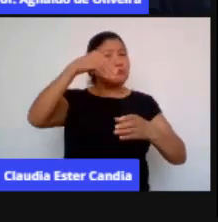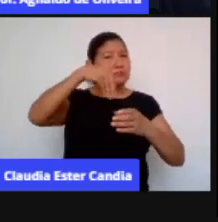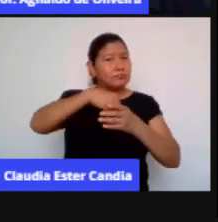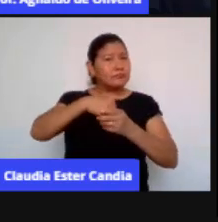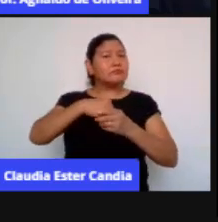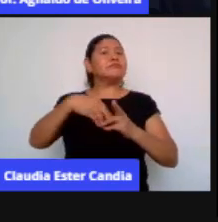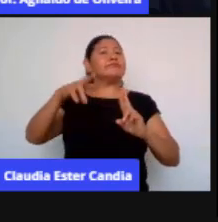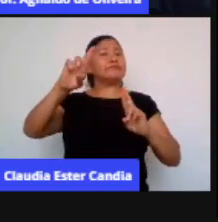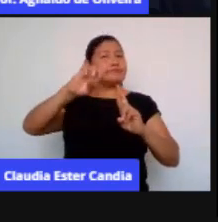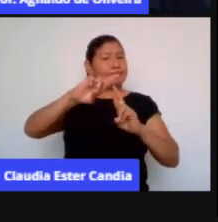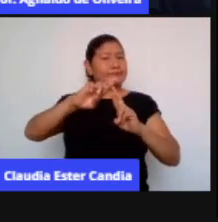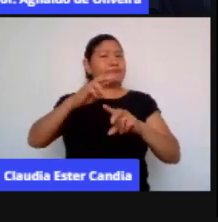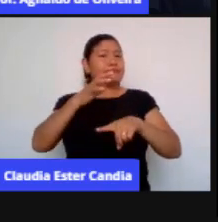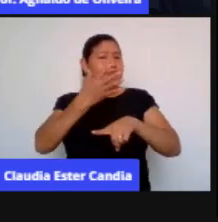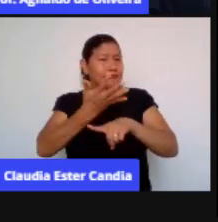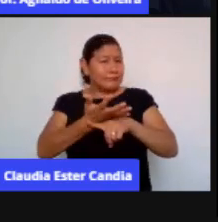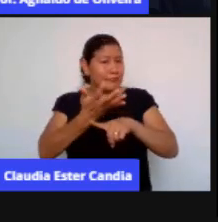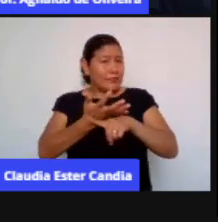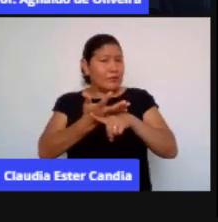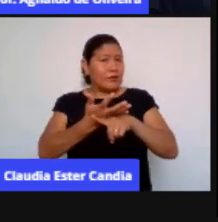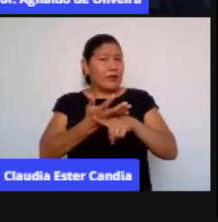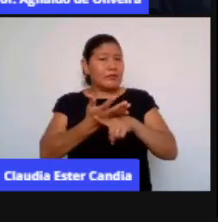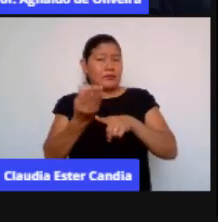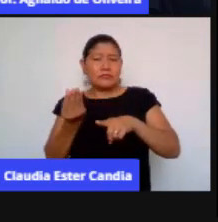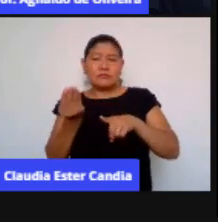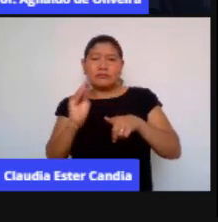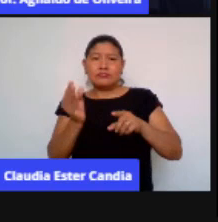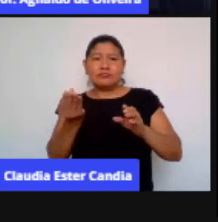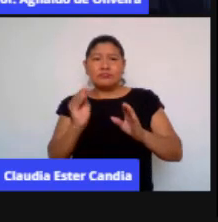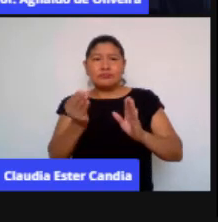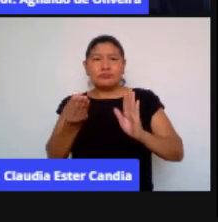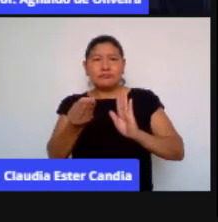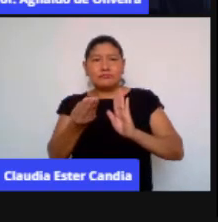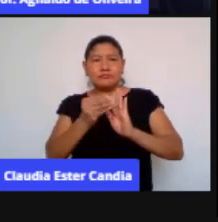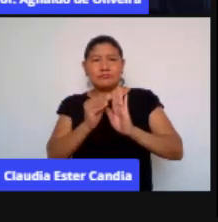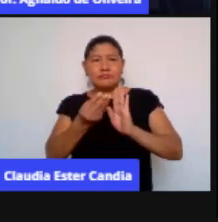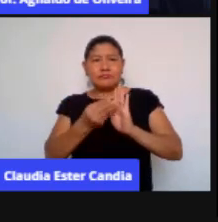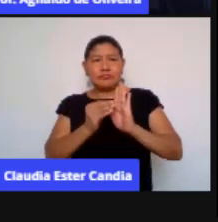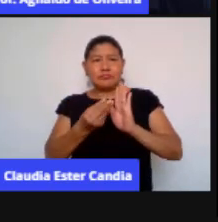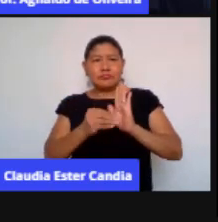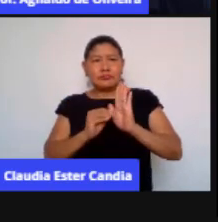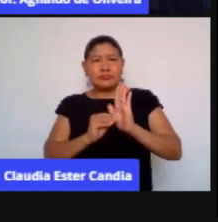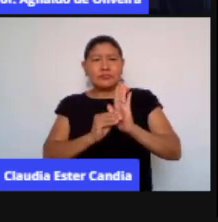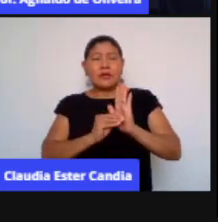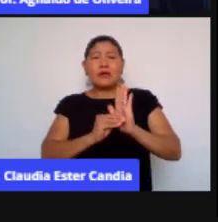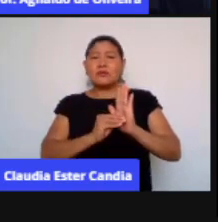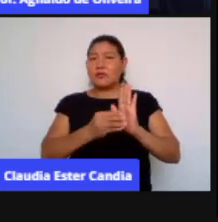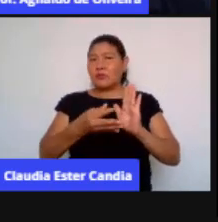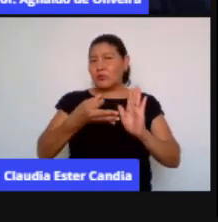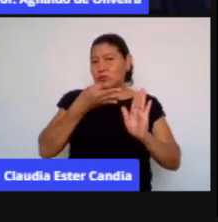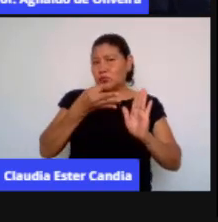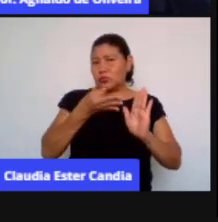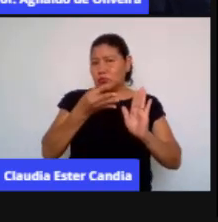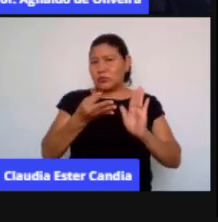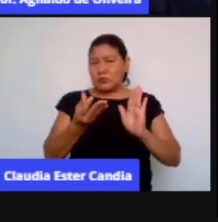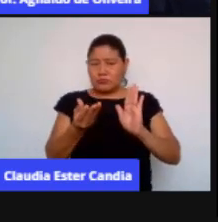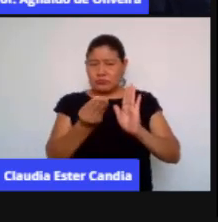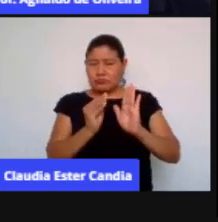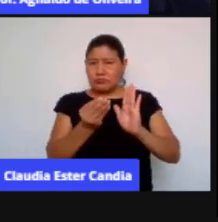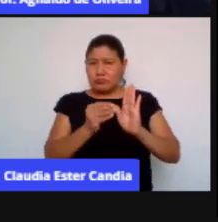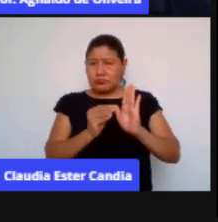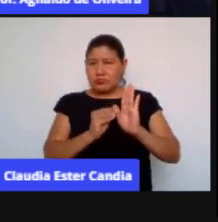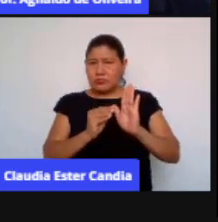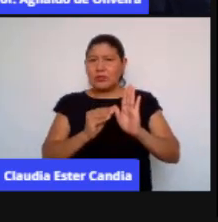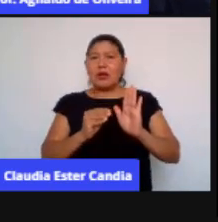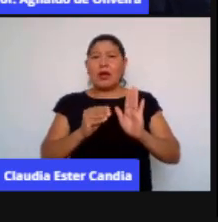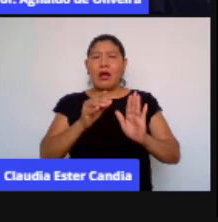gente colocou ali as recomendações, né, de algumas que não foram mencionadas. O professor pode